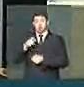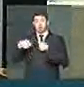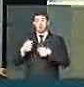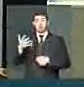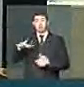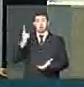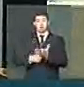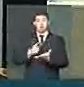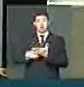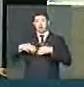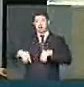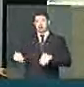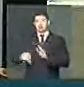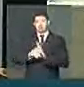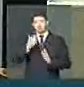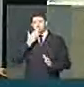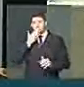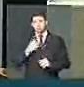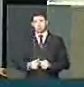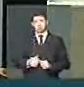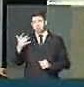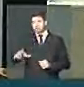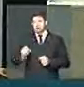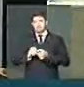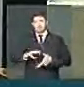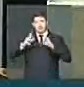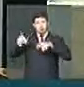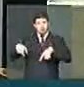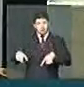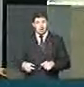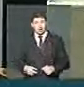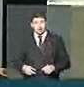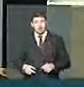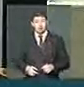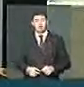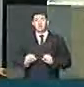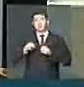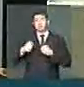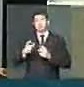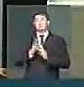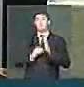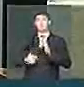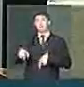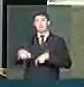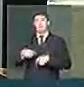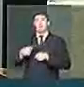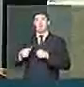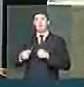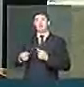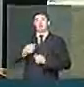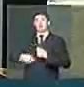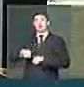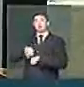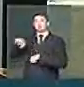demarcar terras indígenas, não querem fazer reforma agrária e defendem o modelo agroexportador,